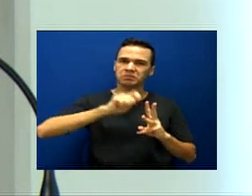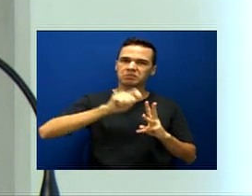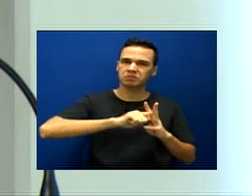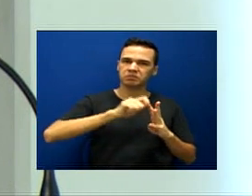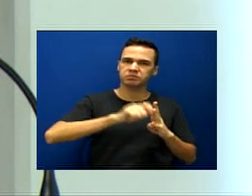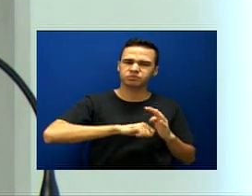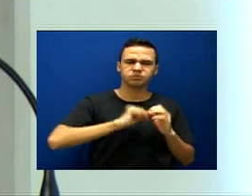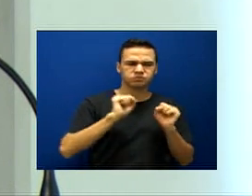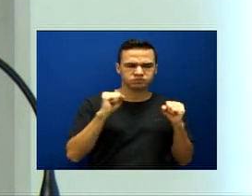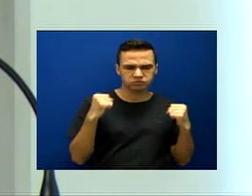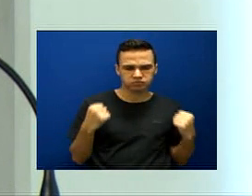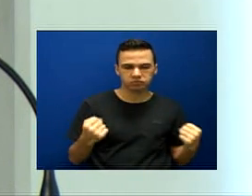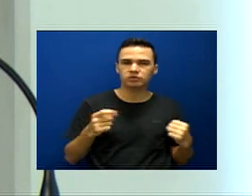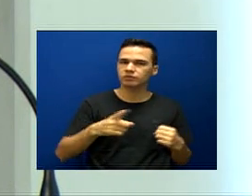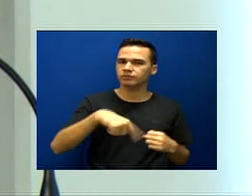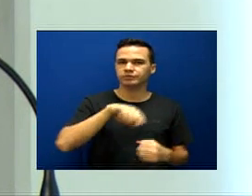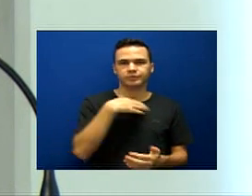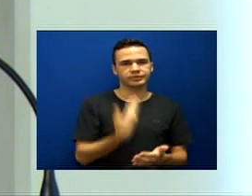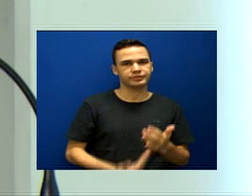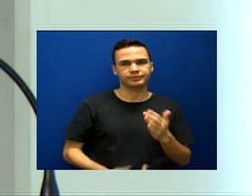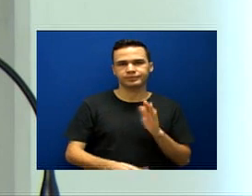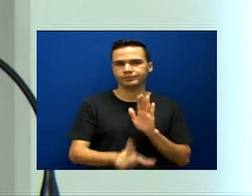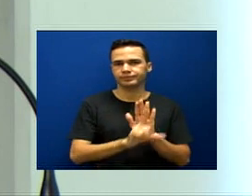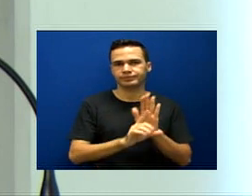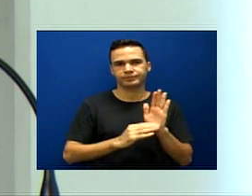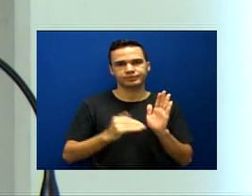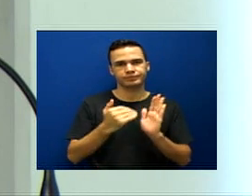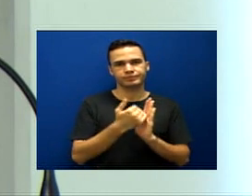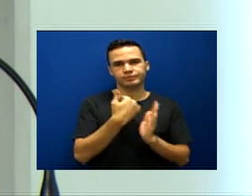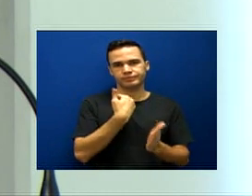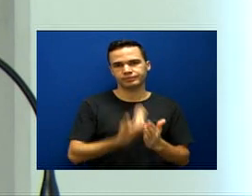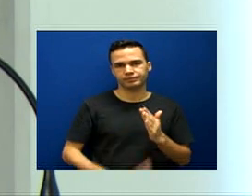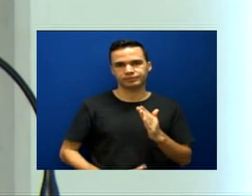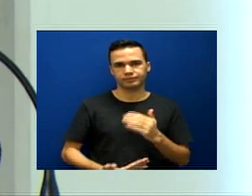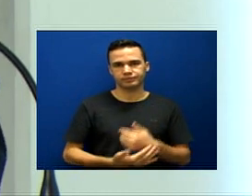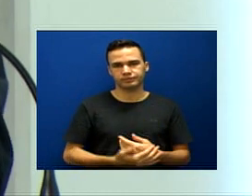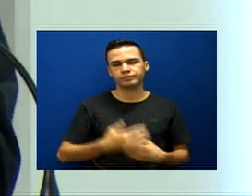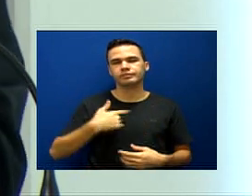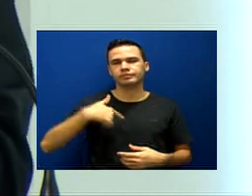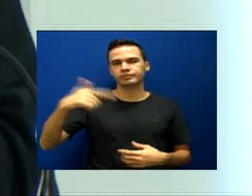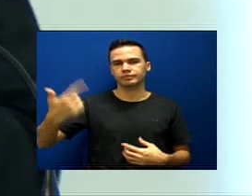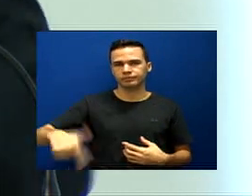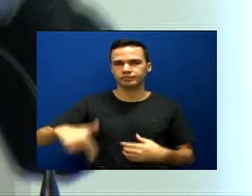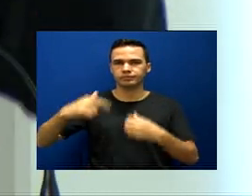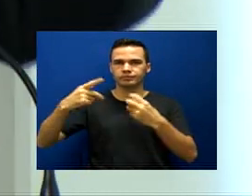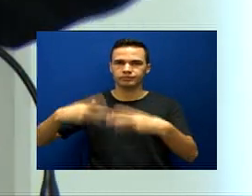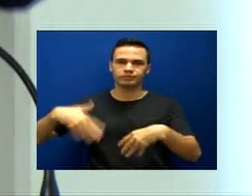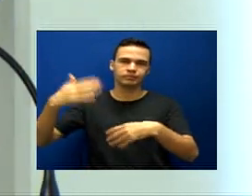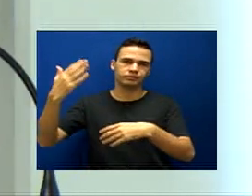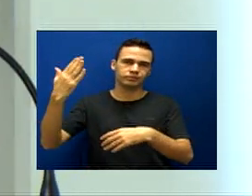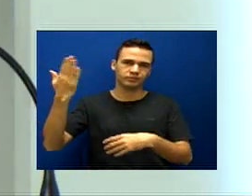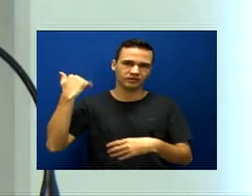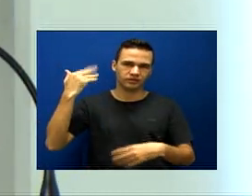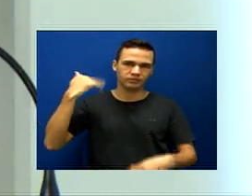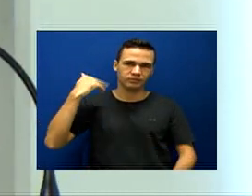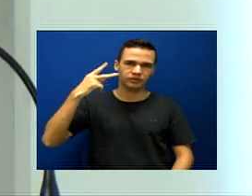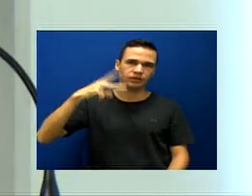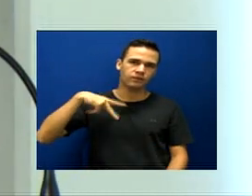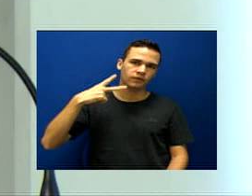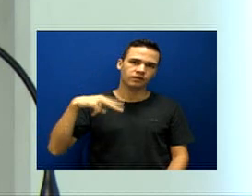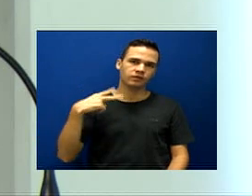meses, nós teríamos perdido essa emenda. E daí eu volto àquilo que era um discurso do então vereador